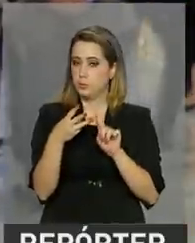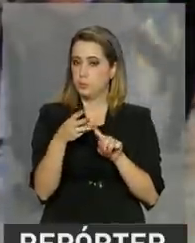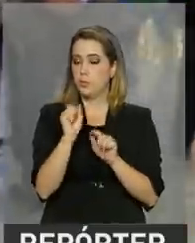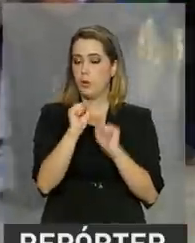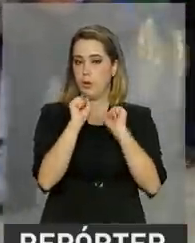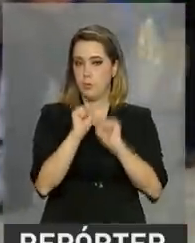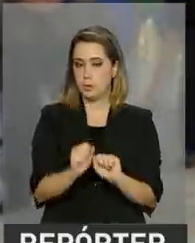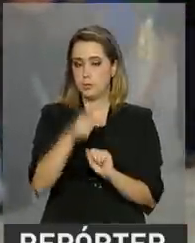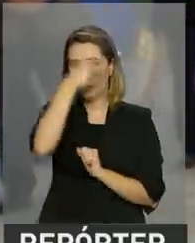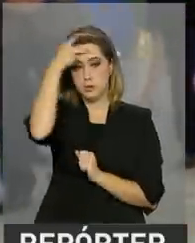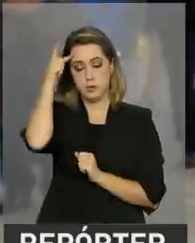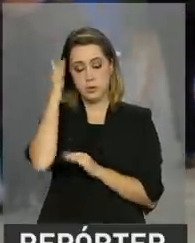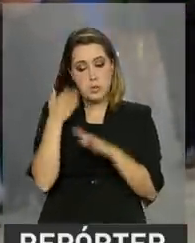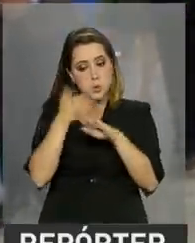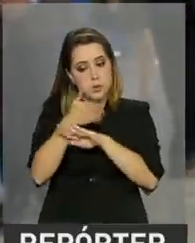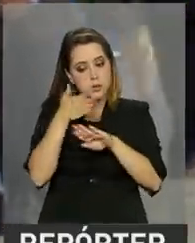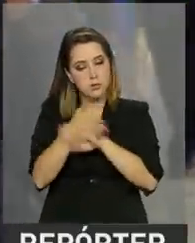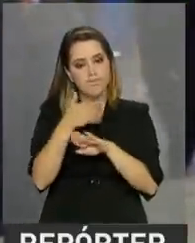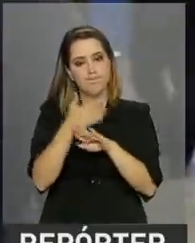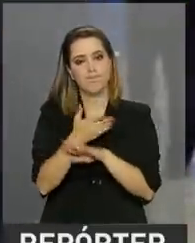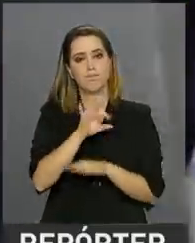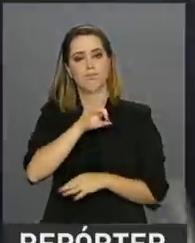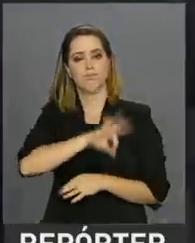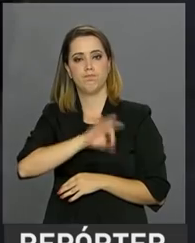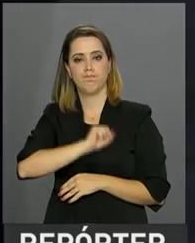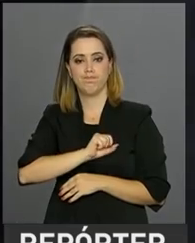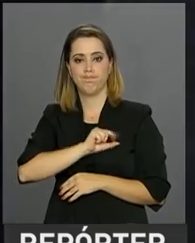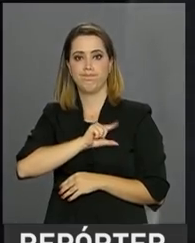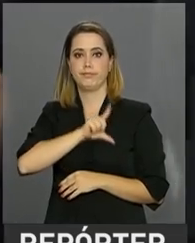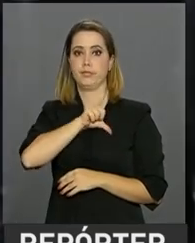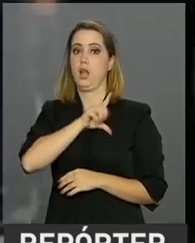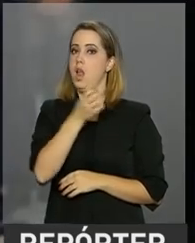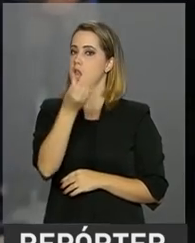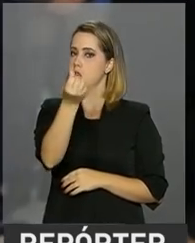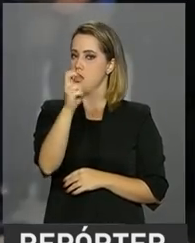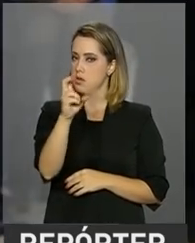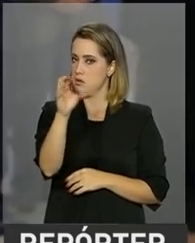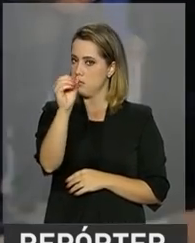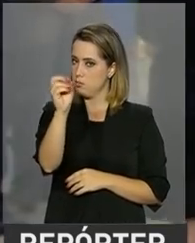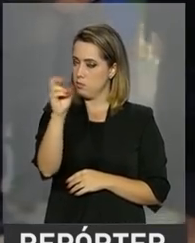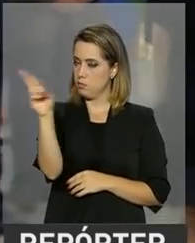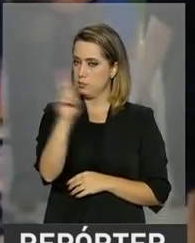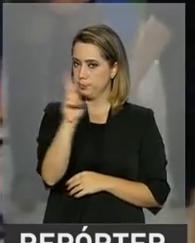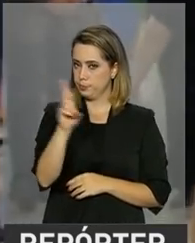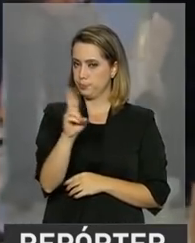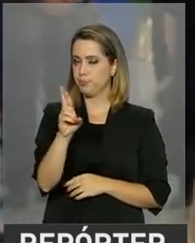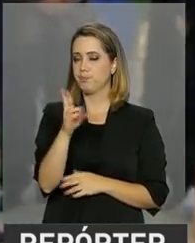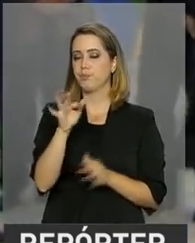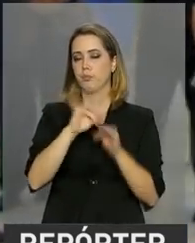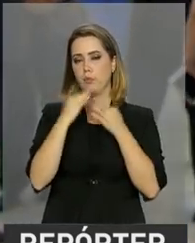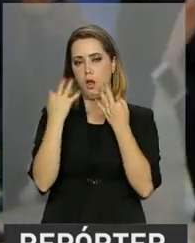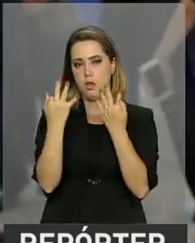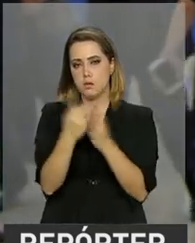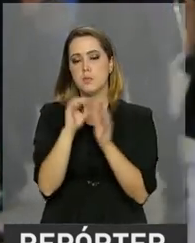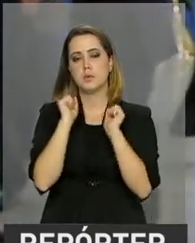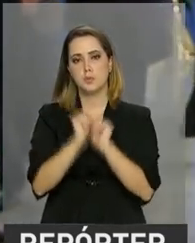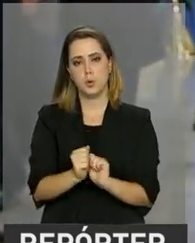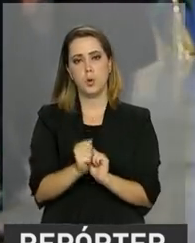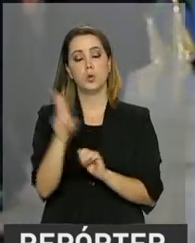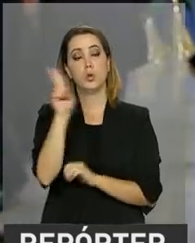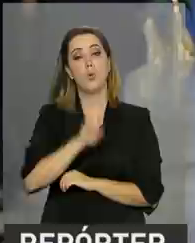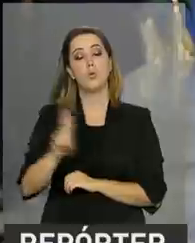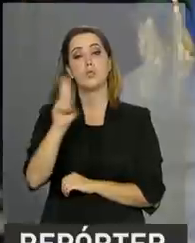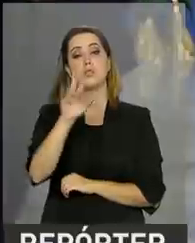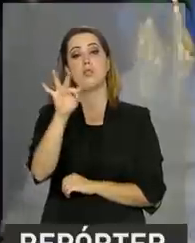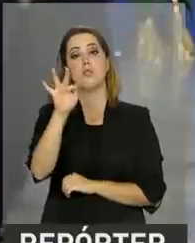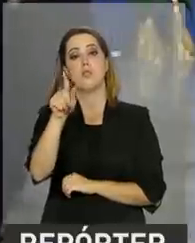Vida. Essa renda bruta mensal na faixa 3 é de até R$ 6.500. As famílias podem utilizar o Fundo